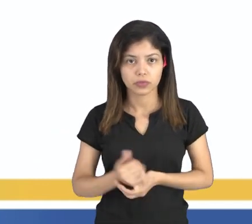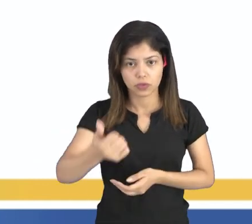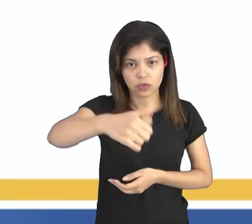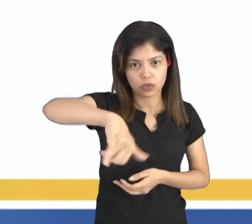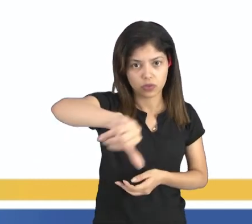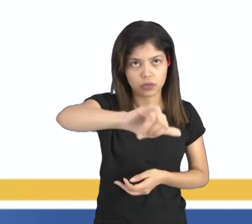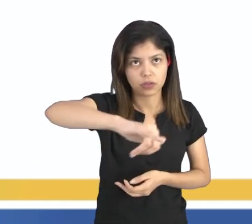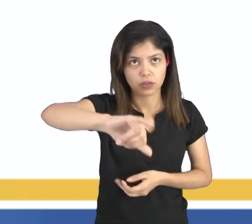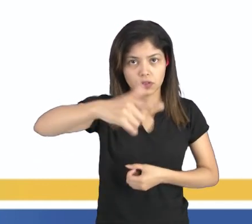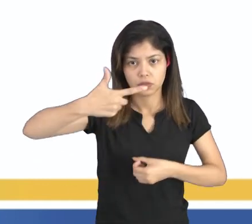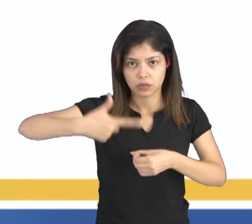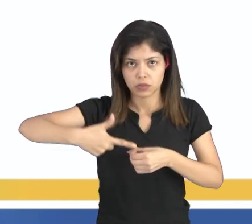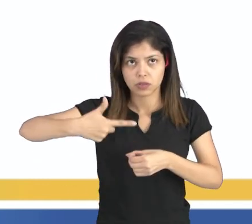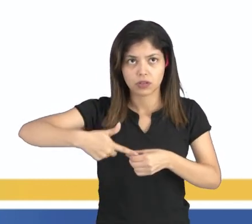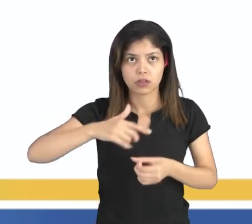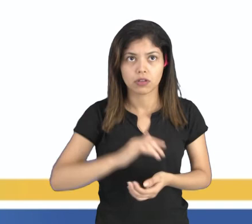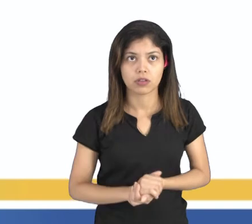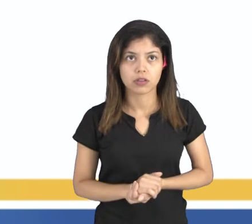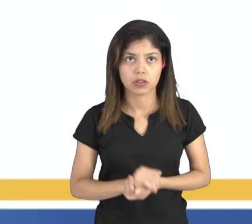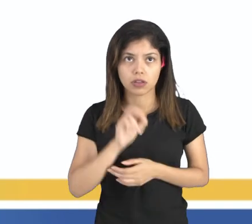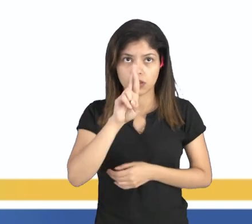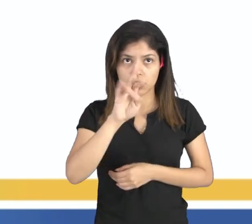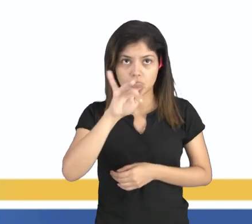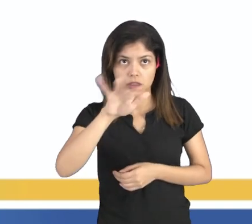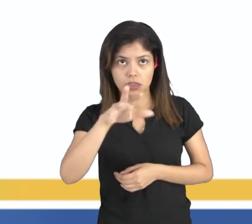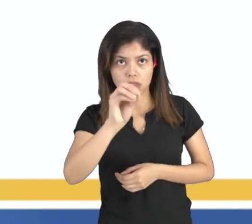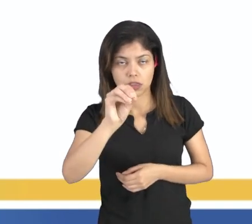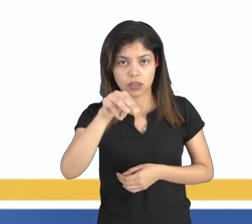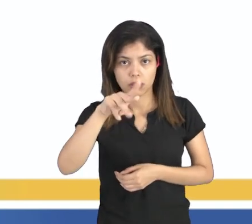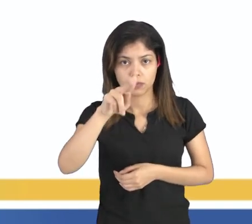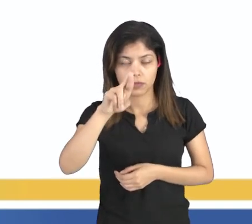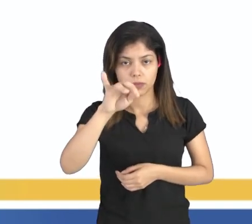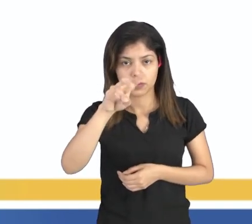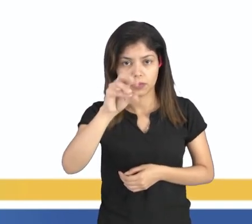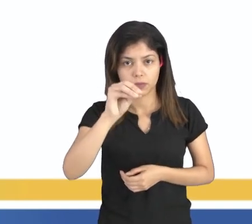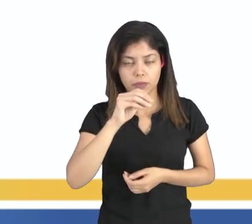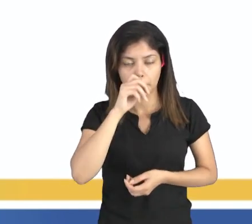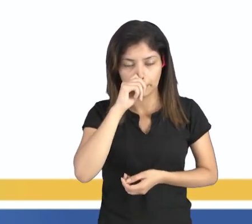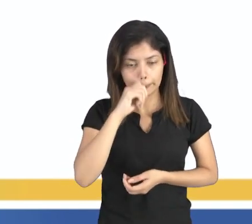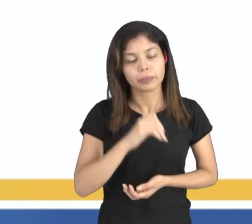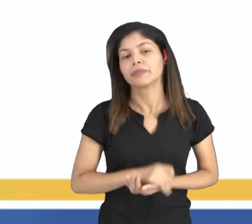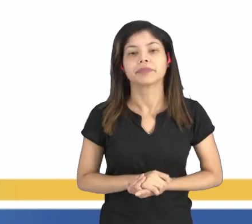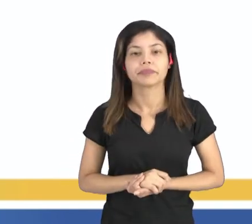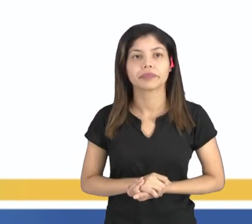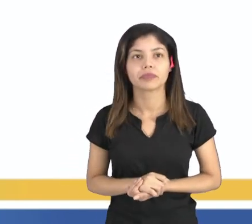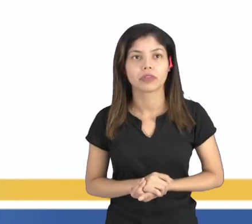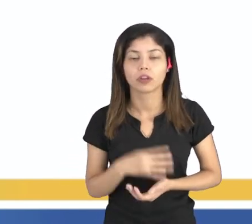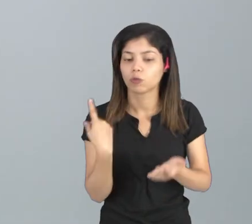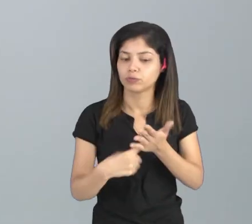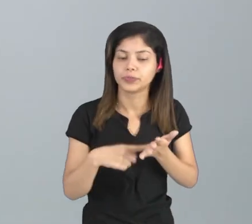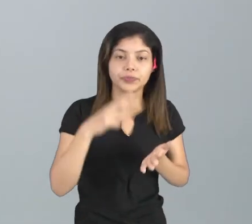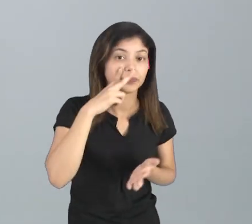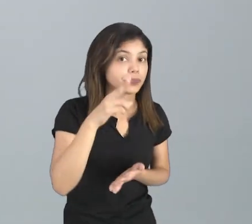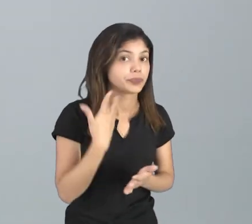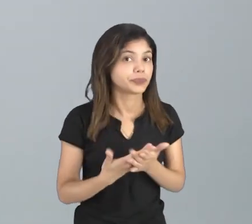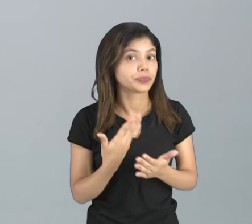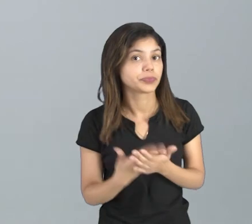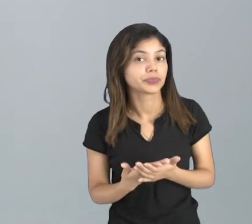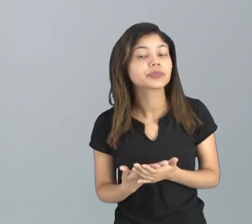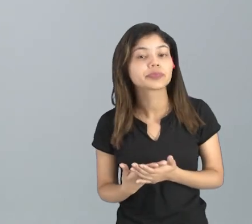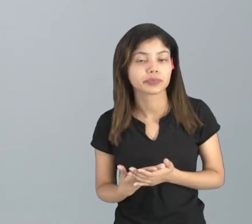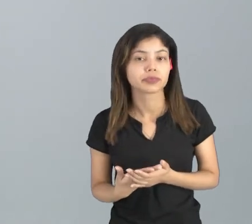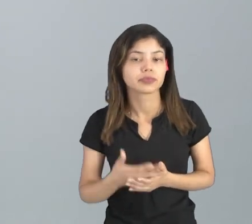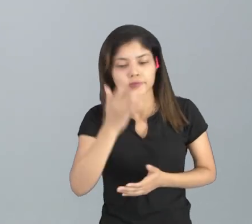C, óleo cru de petróleo; ou letra D, rejeitos de minérios. De acordo com o que a gente viu na aula, acho que